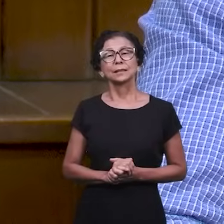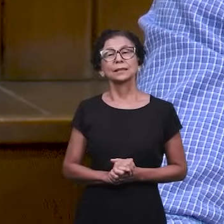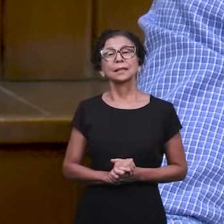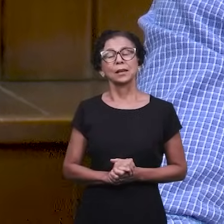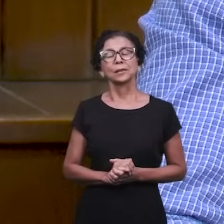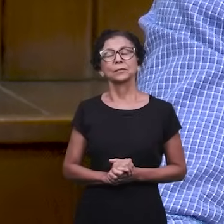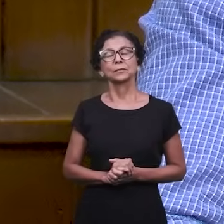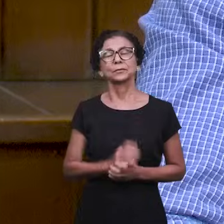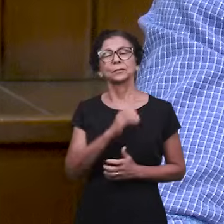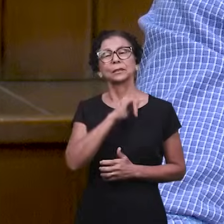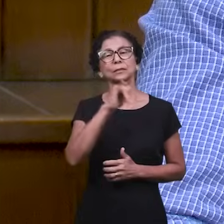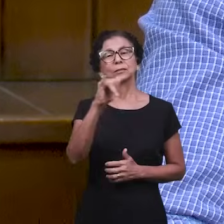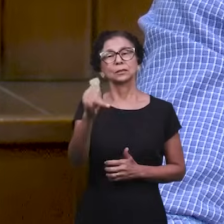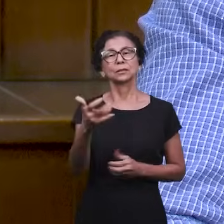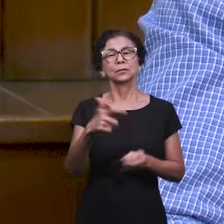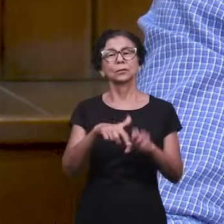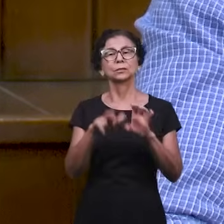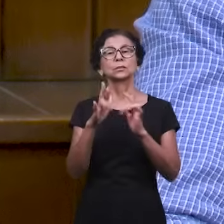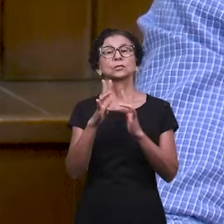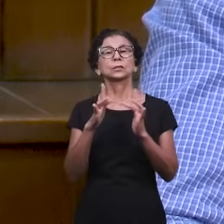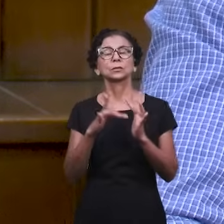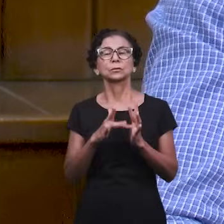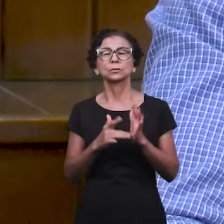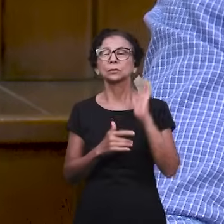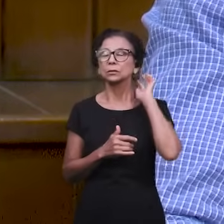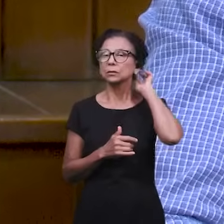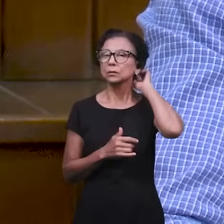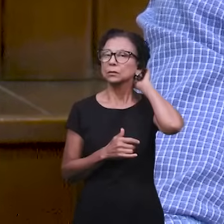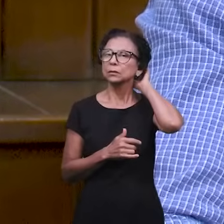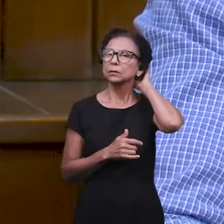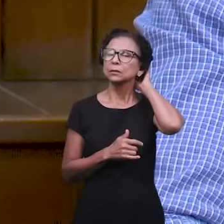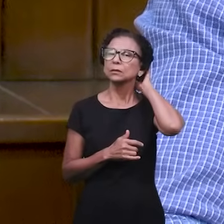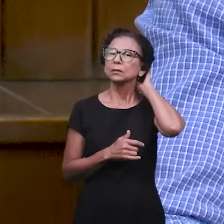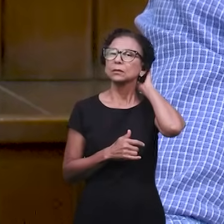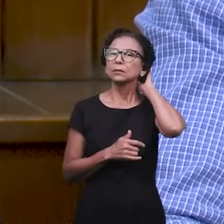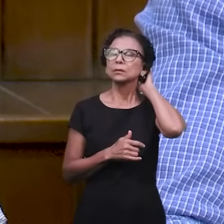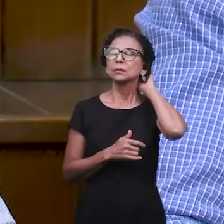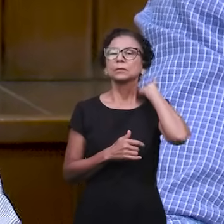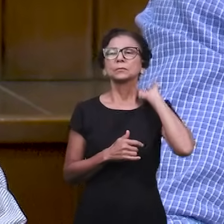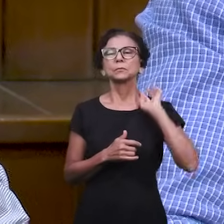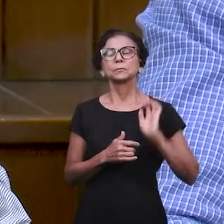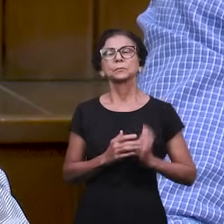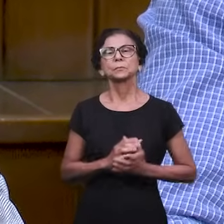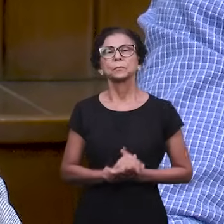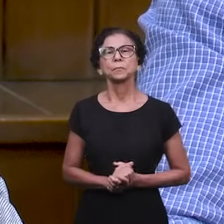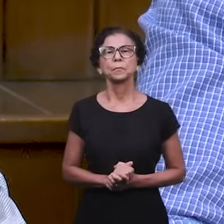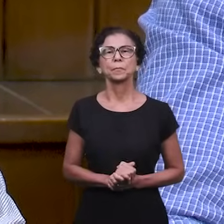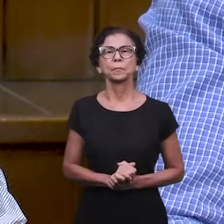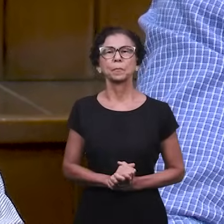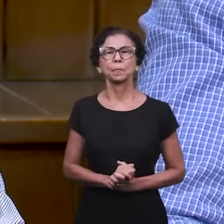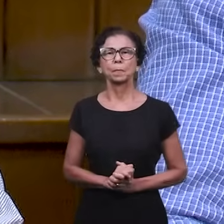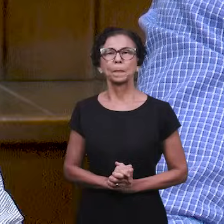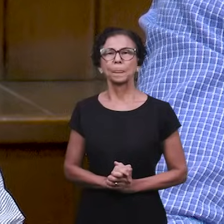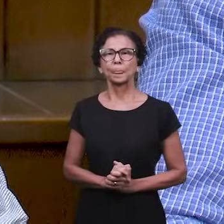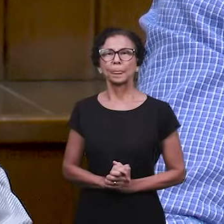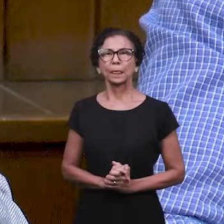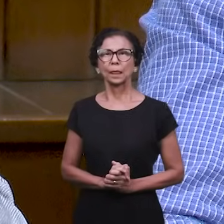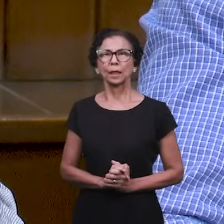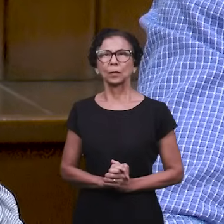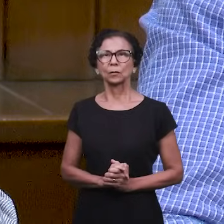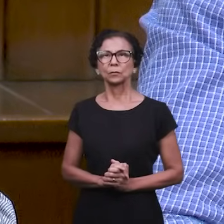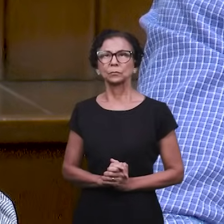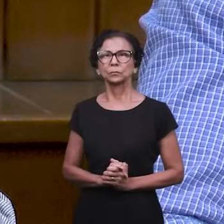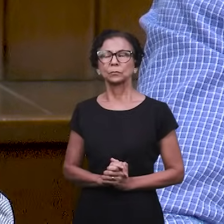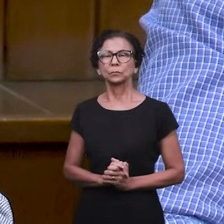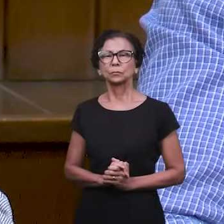que todos vão ouvir a palavra, o evangelho será pregado a toda criatura. Quando o último remido, que vai ser remido, ouvir,